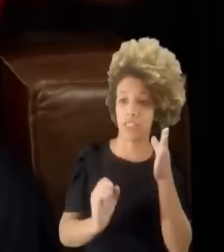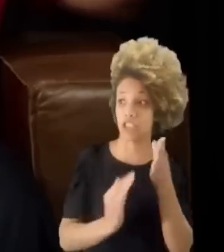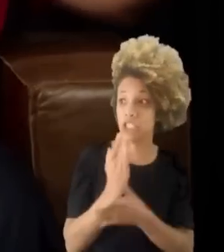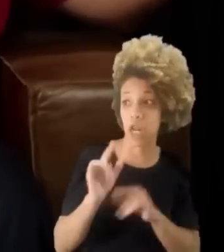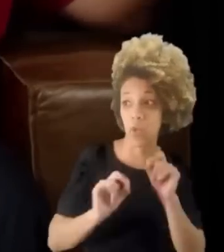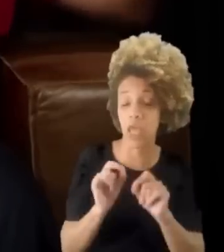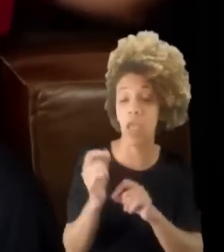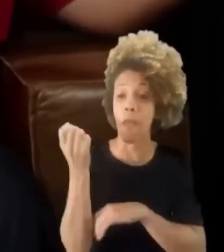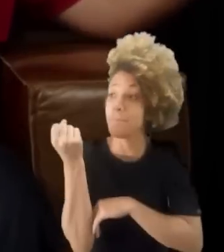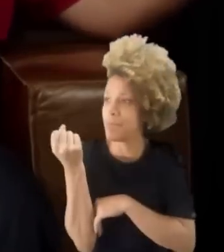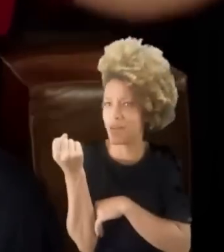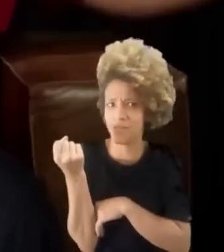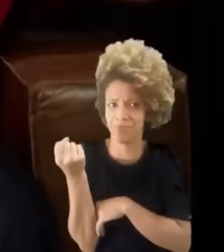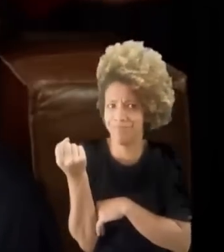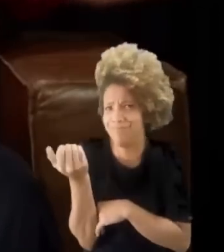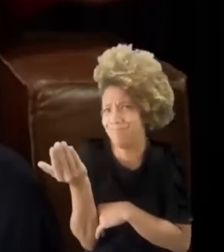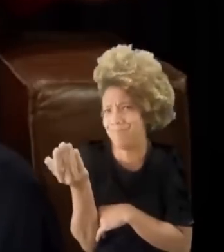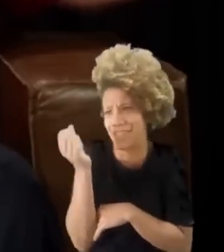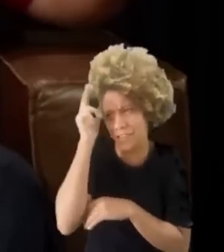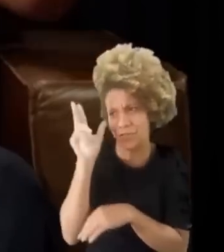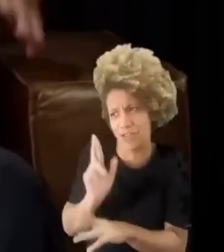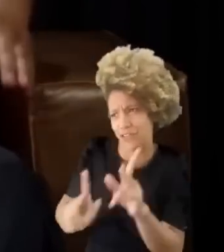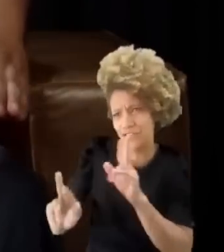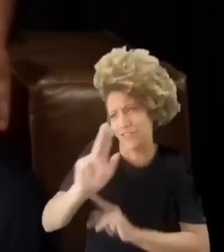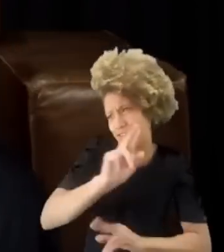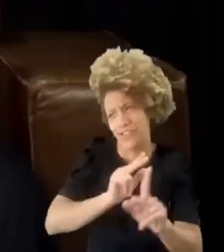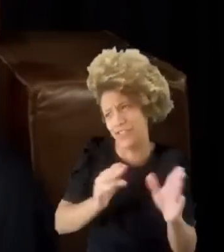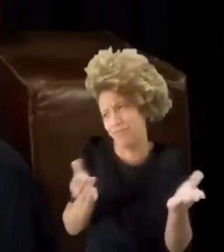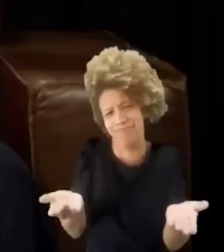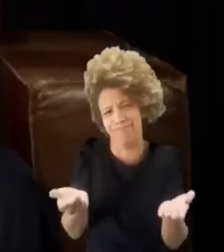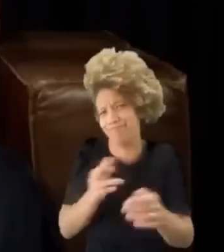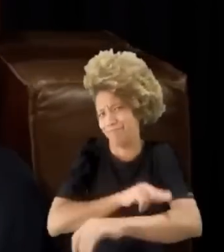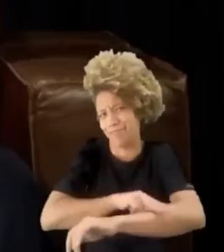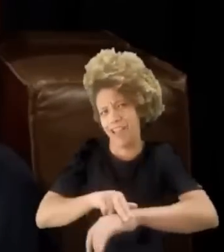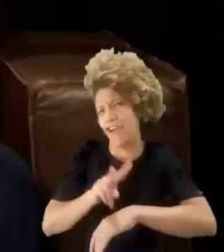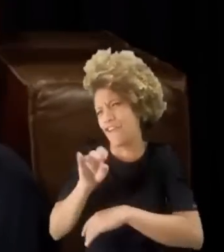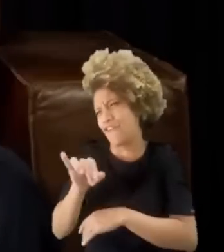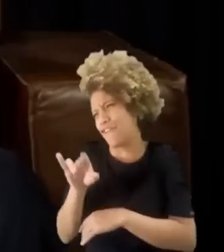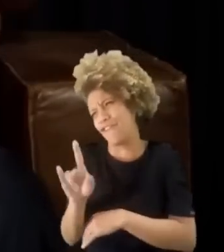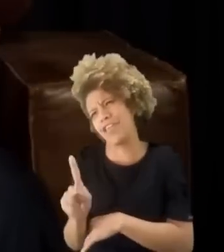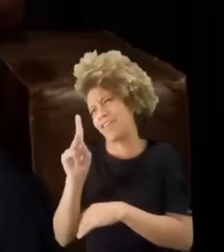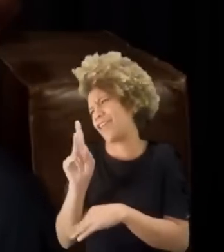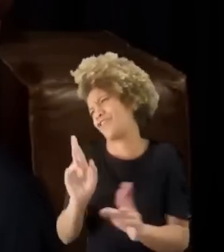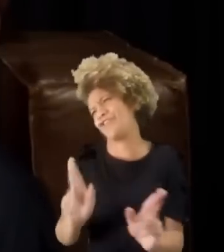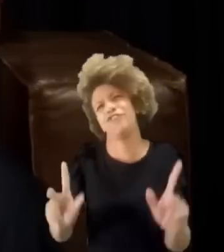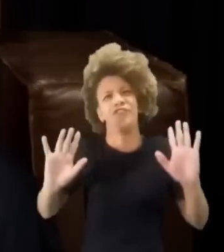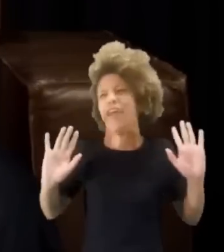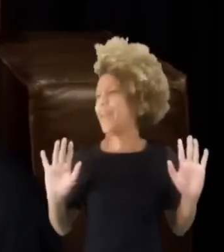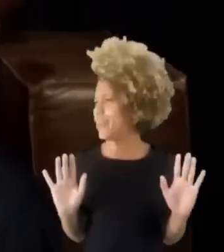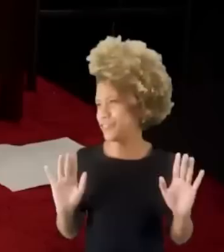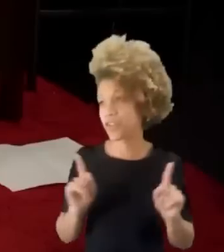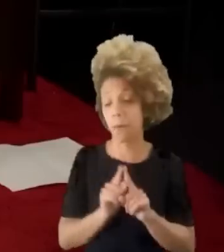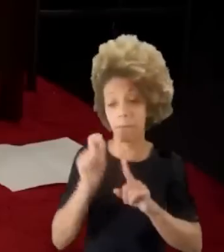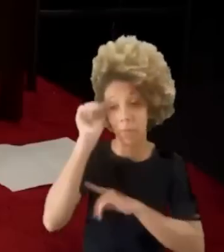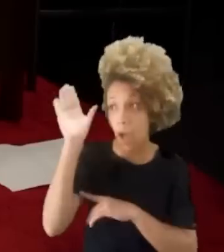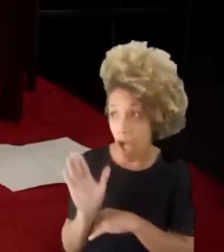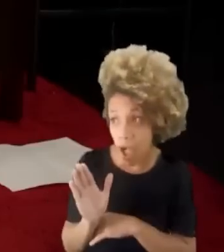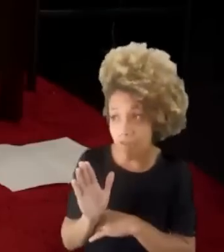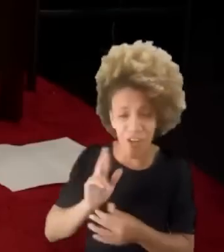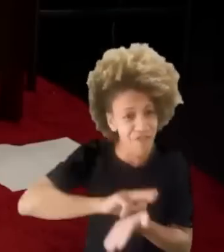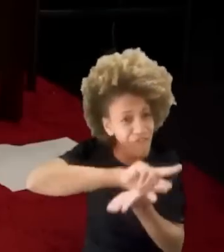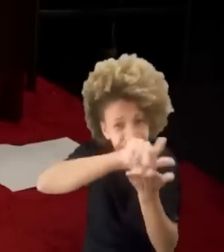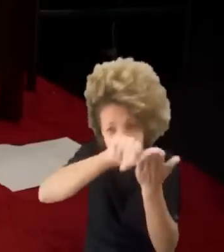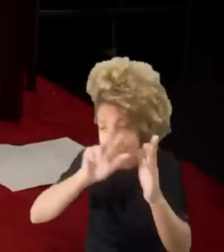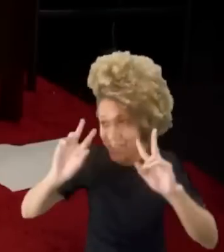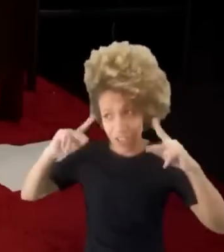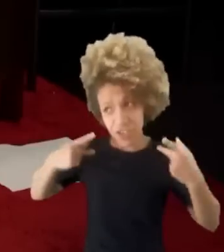a ideia de que eles são brancos Mas eles são diferentes mano o agrossaxão não tem nada a ver com Viking é são raças diferentes tá ligado assim como a África também